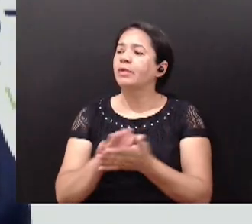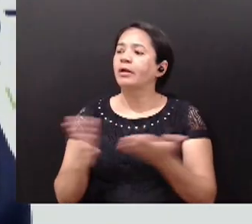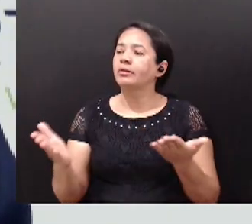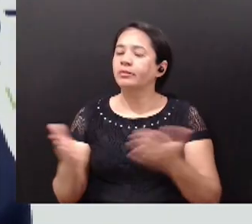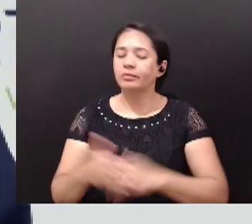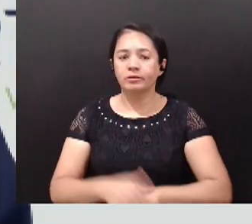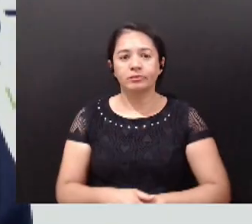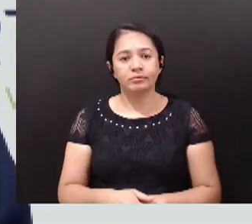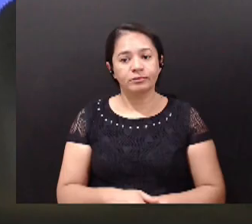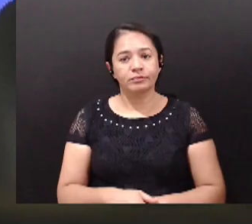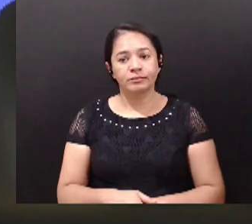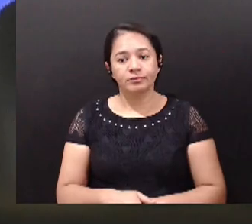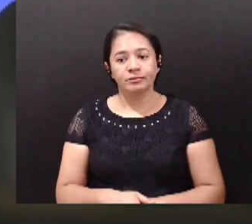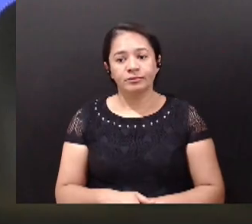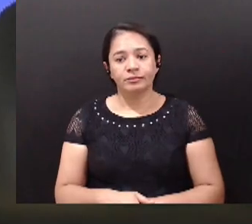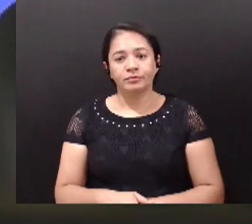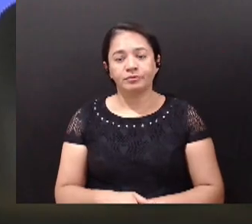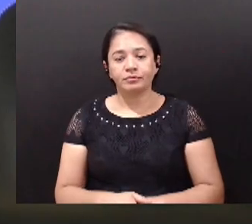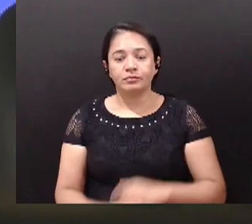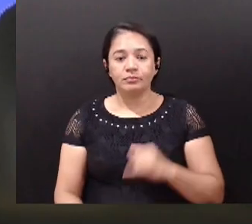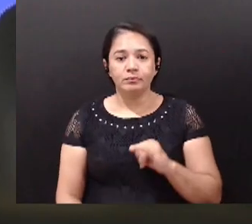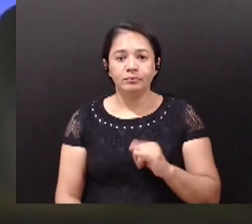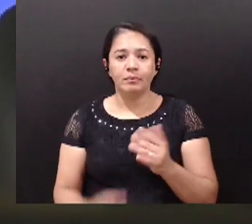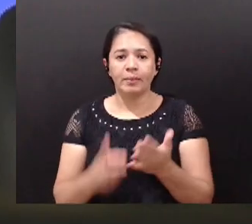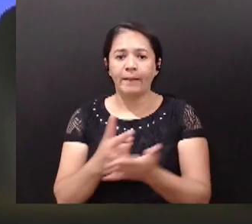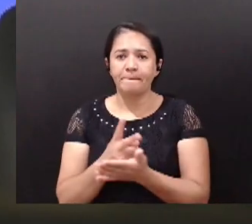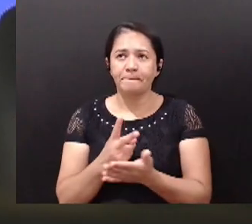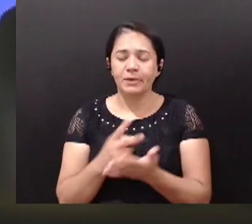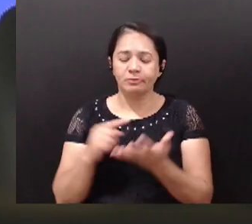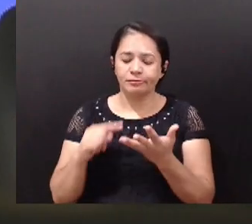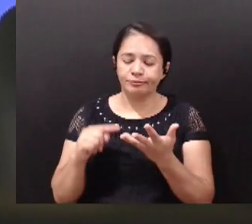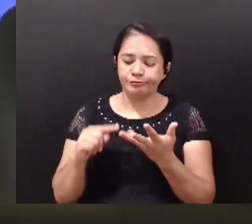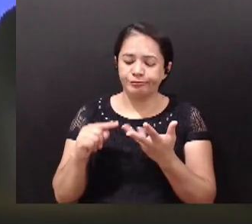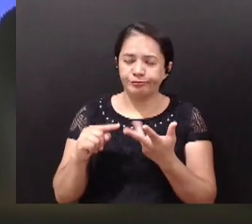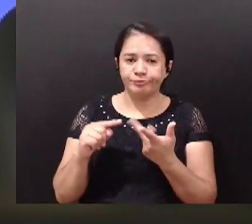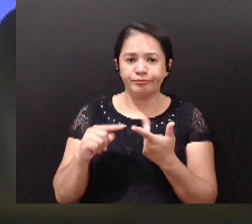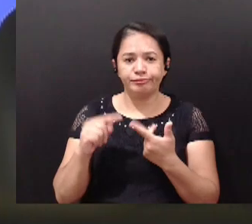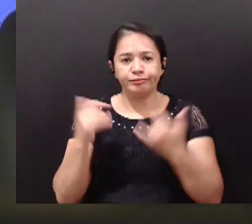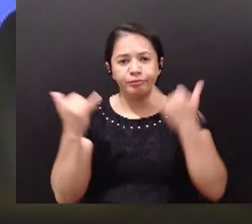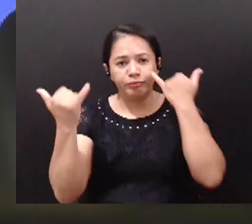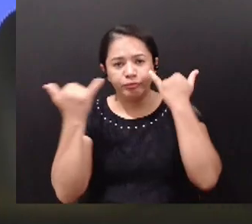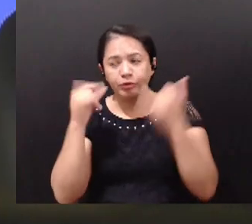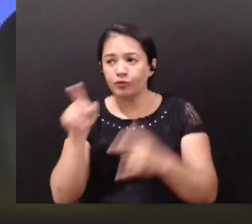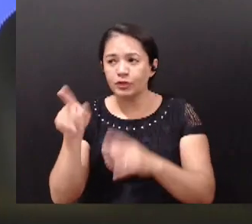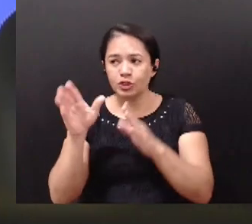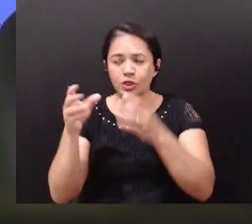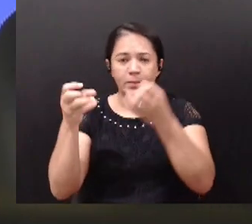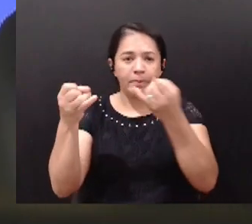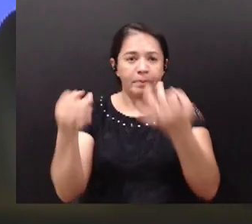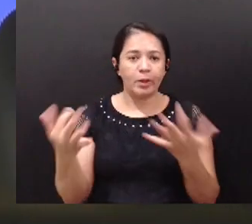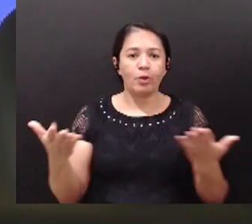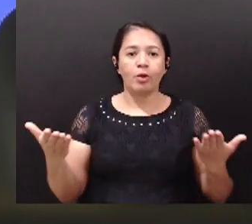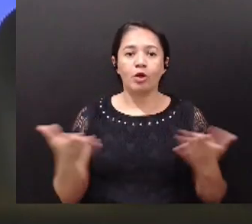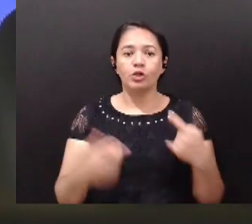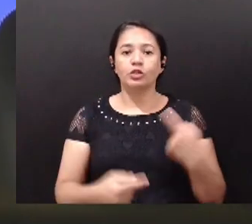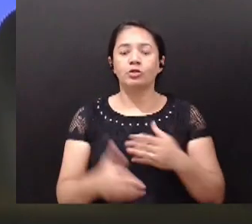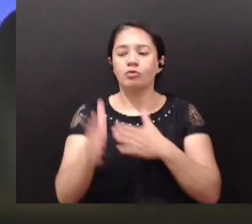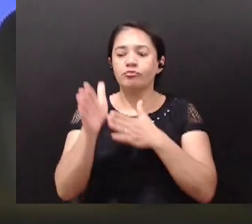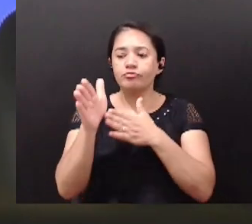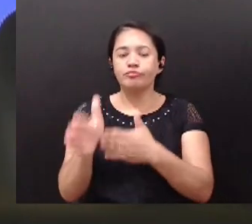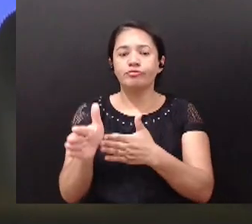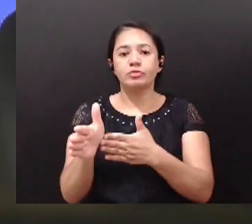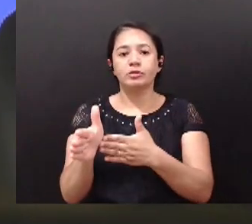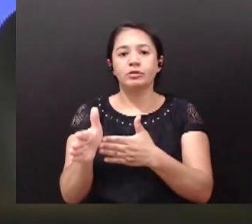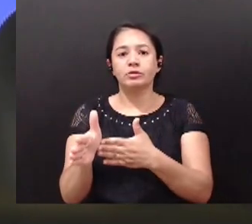E, doutor, se mesmo diante de todas essas informações que o senhor passou agora, a gente seguir elas na risca,